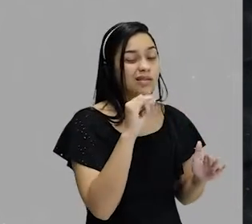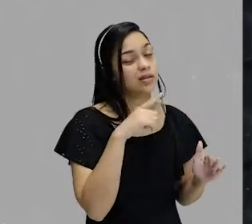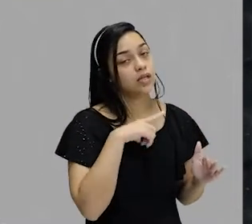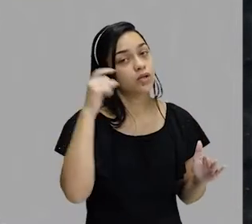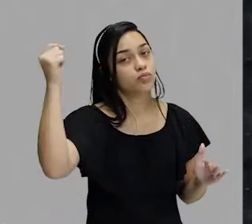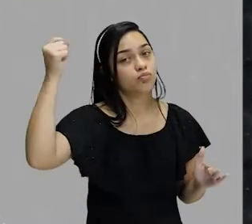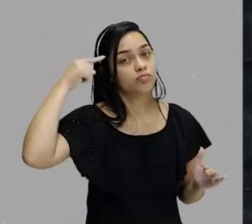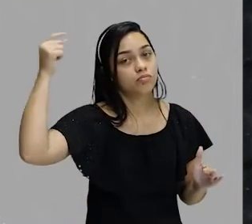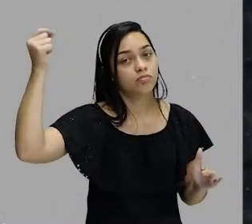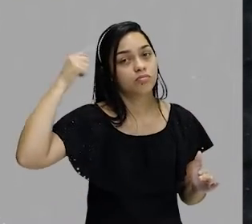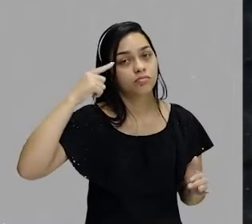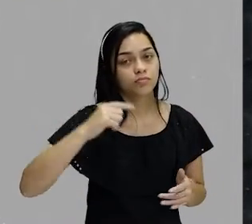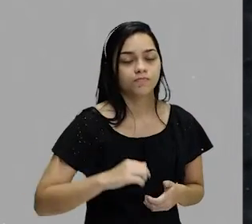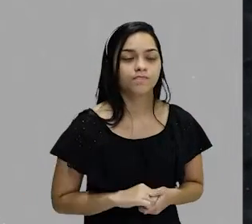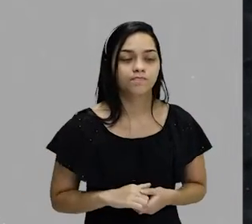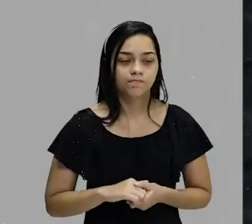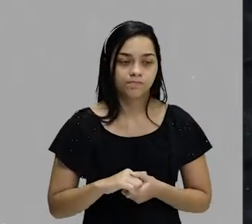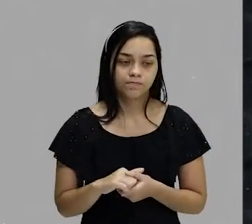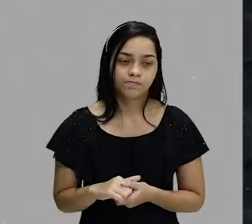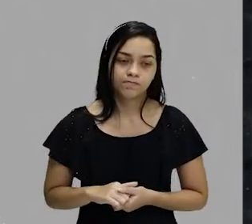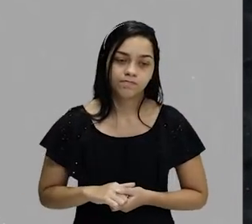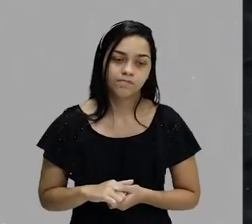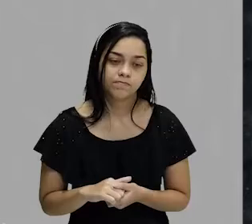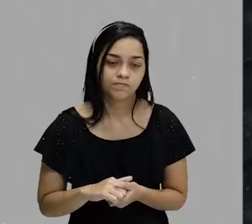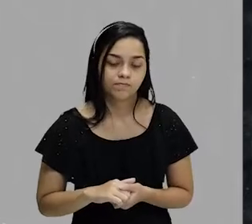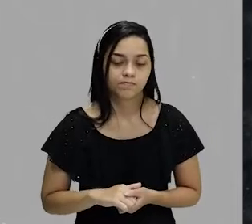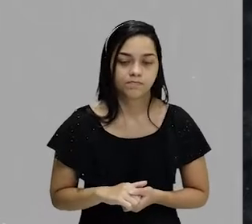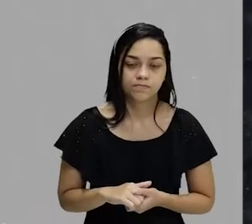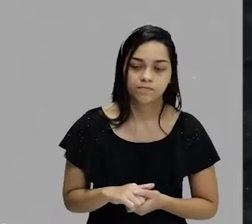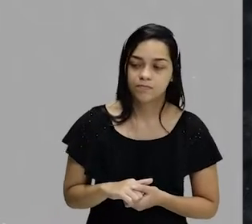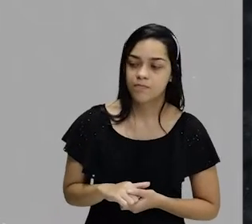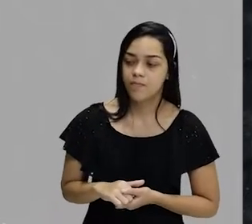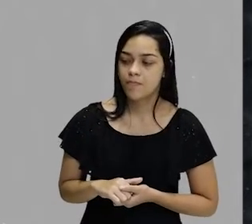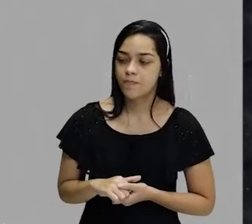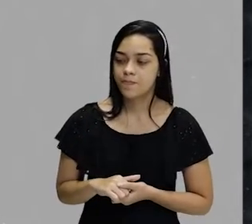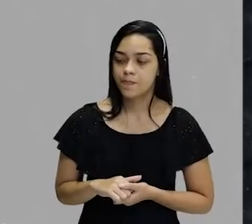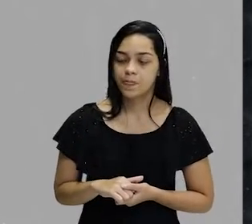se fizer sol, por exemplo, tá?